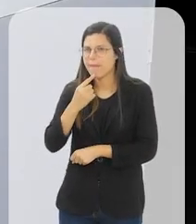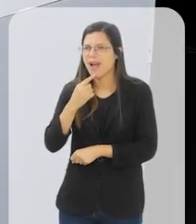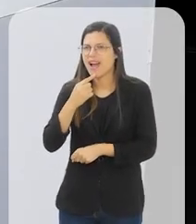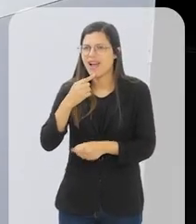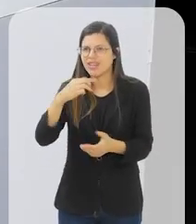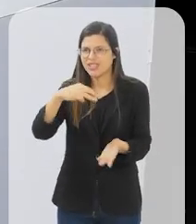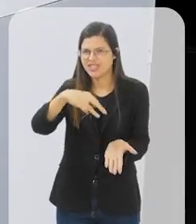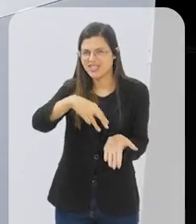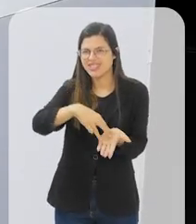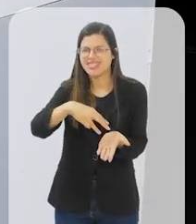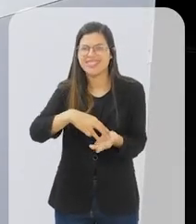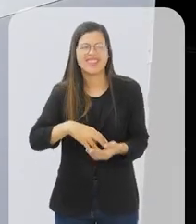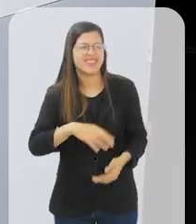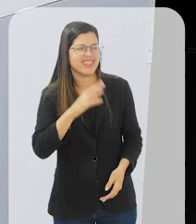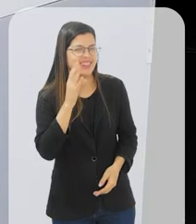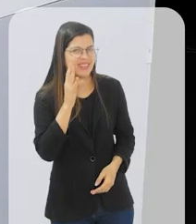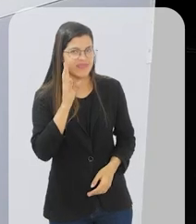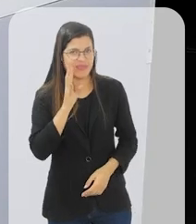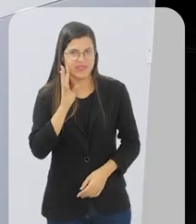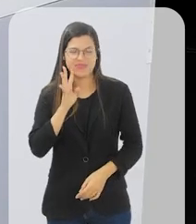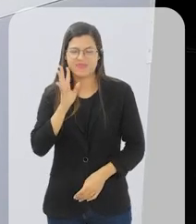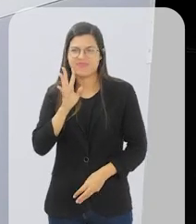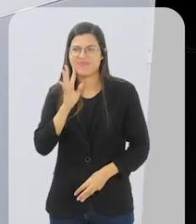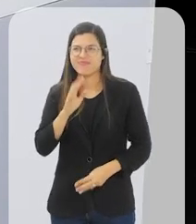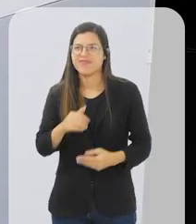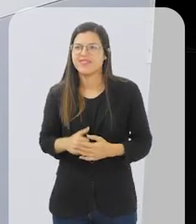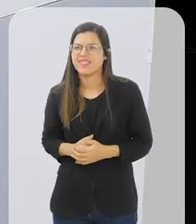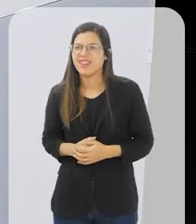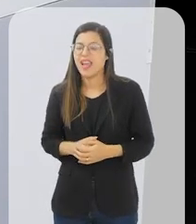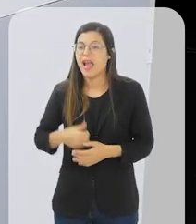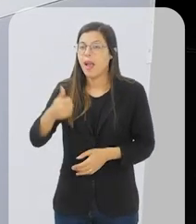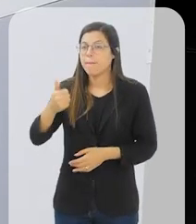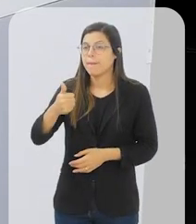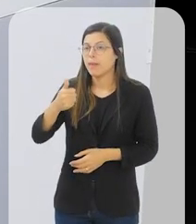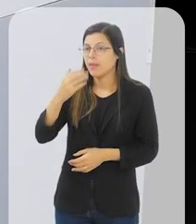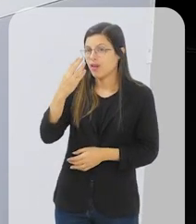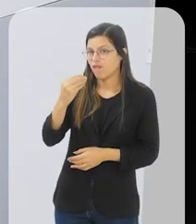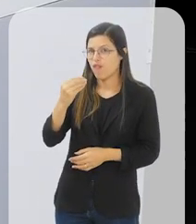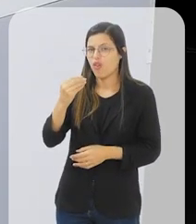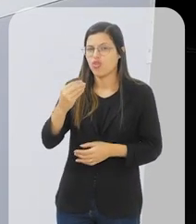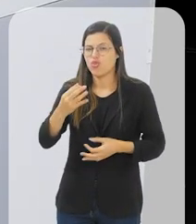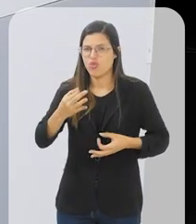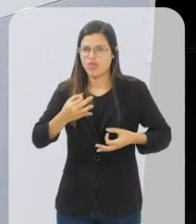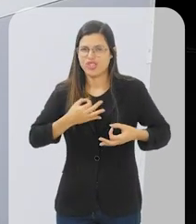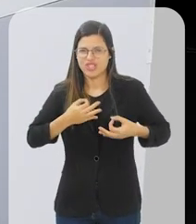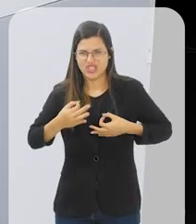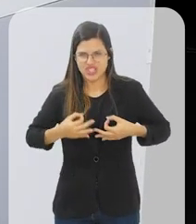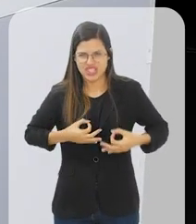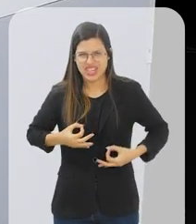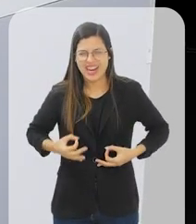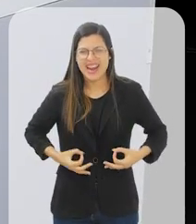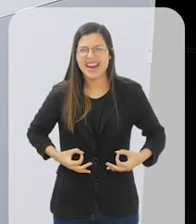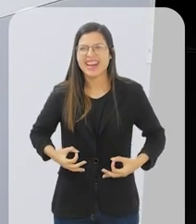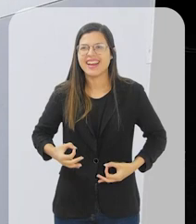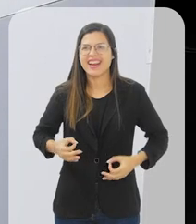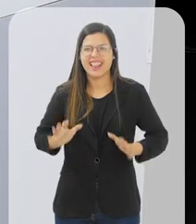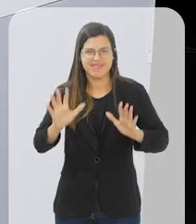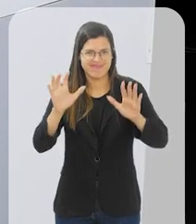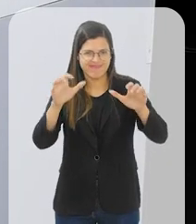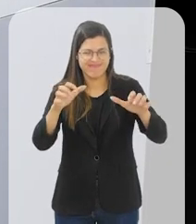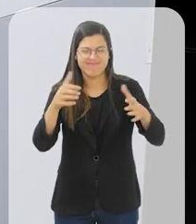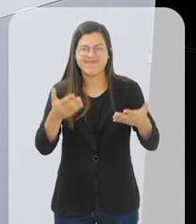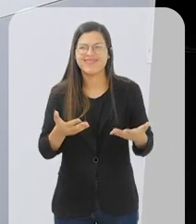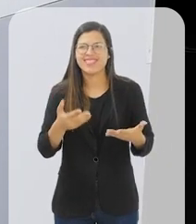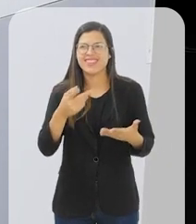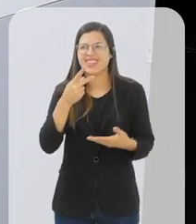Sapucaí. Ah, bacana. Então, a primeira foto ali, eu sou o Tigrão, né? A Porto